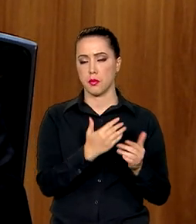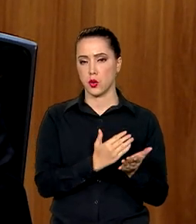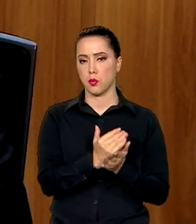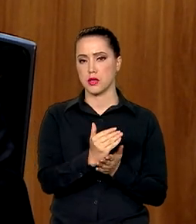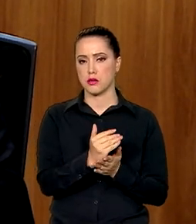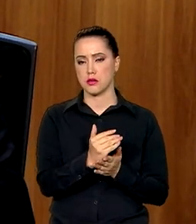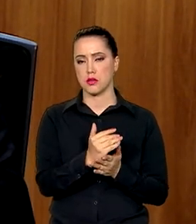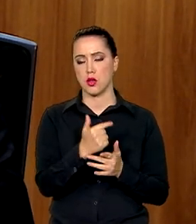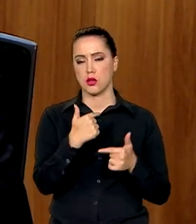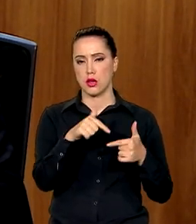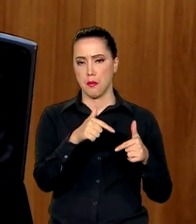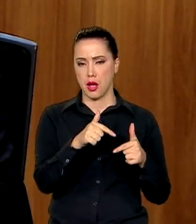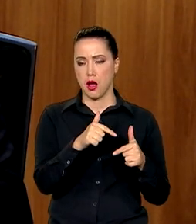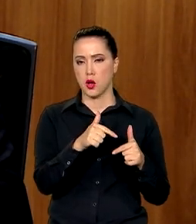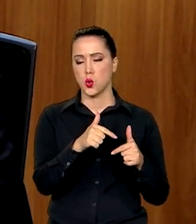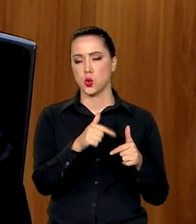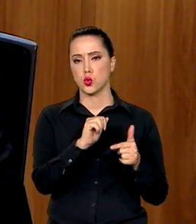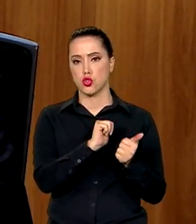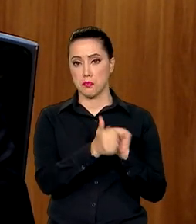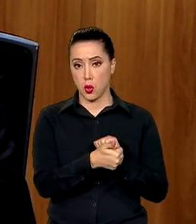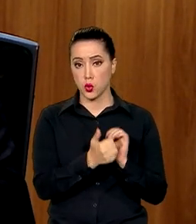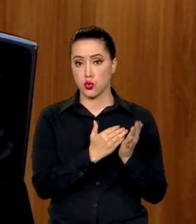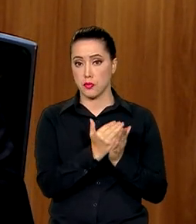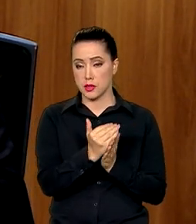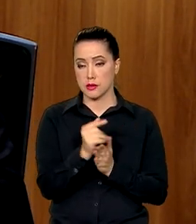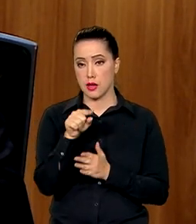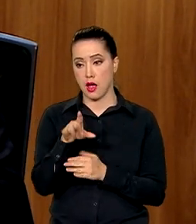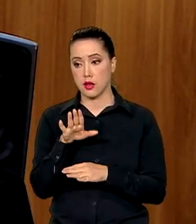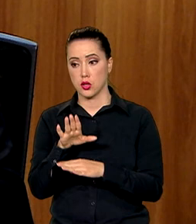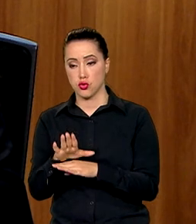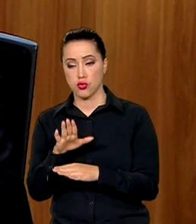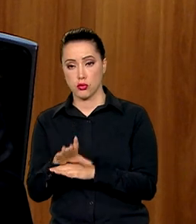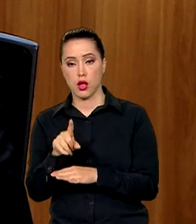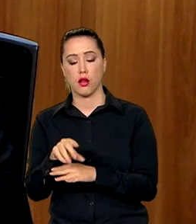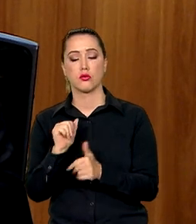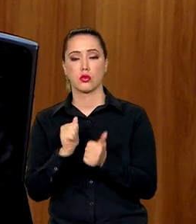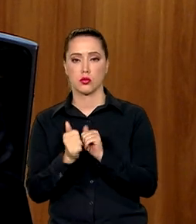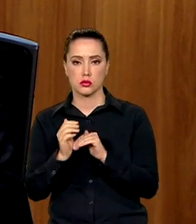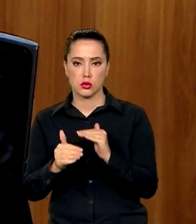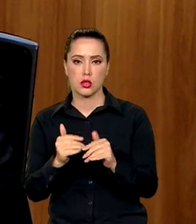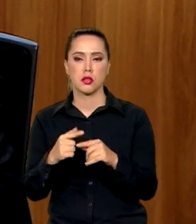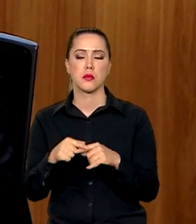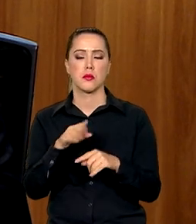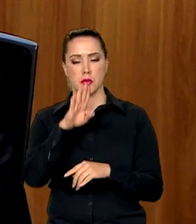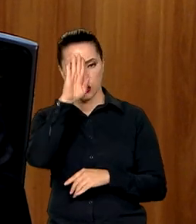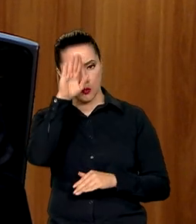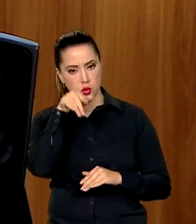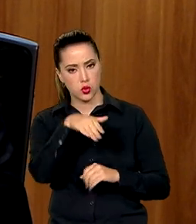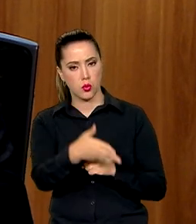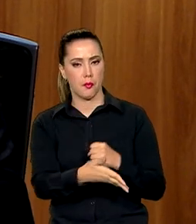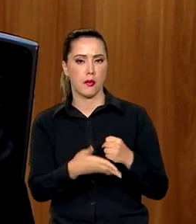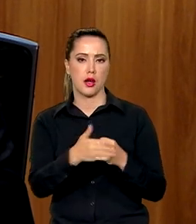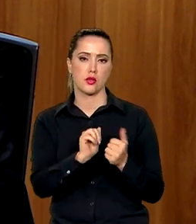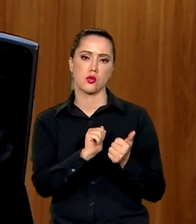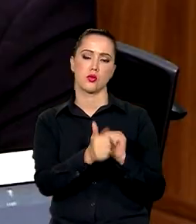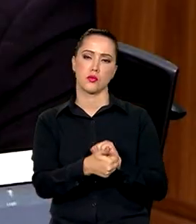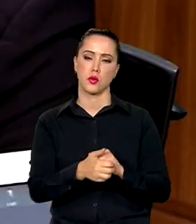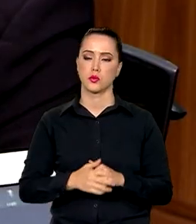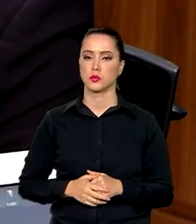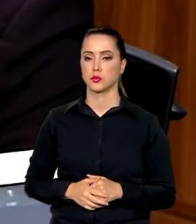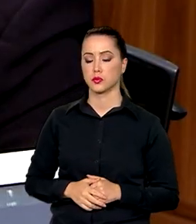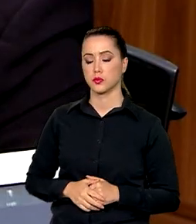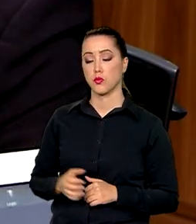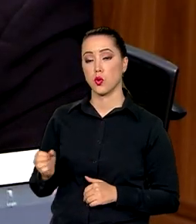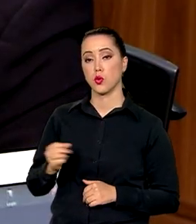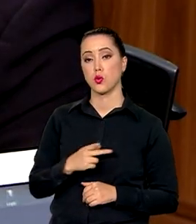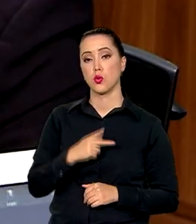no fomento E acima de tudo na ajuda do esporte de base que é o esporte hoje que precisa de atenção no nosso país Ministro o novo